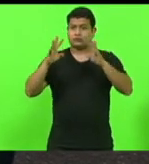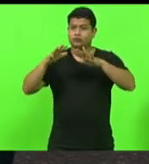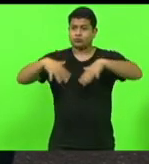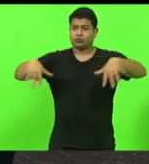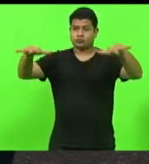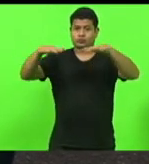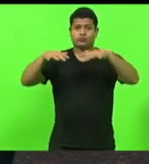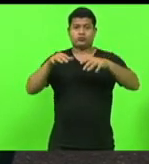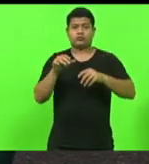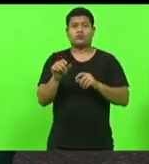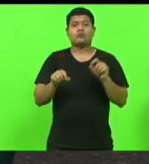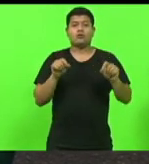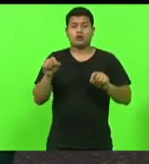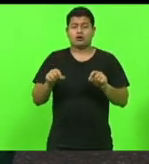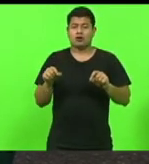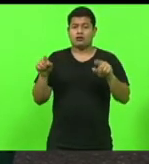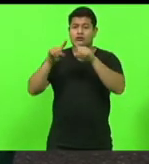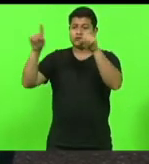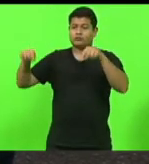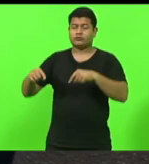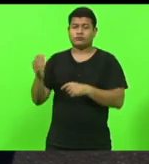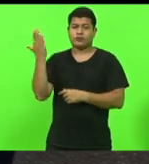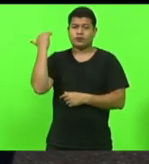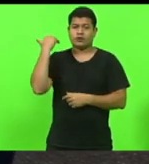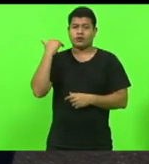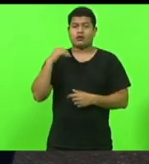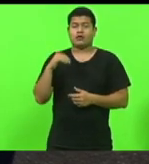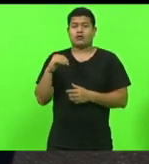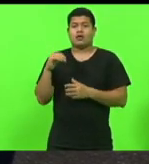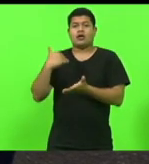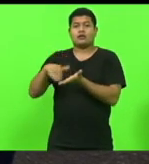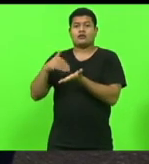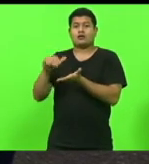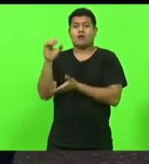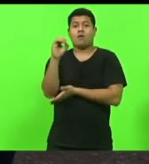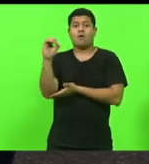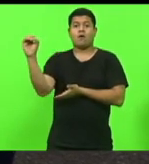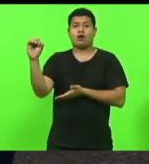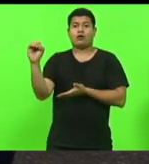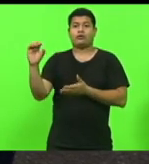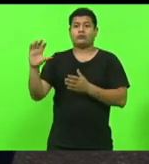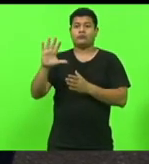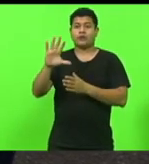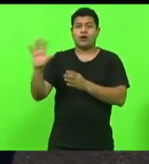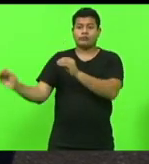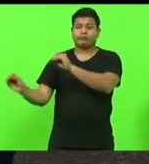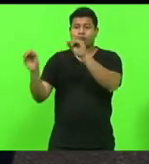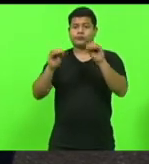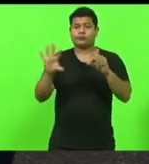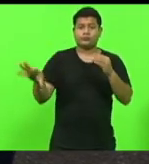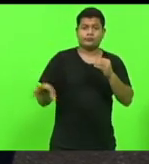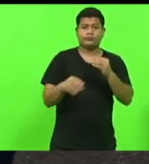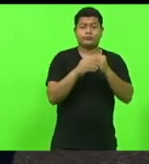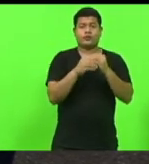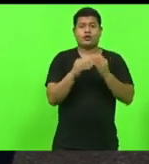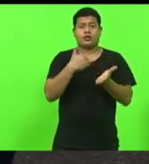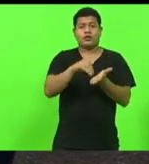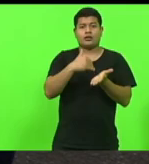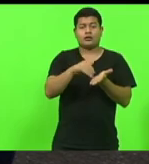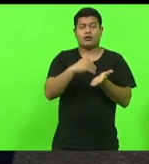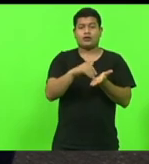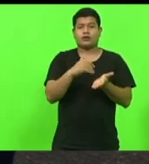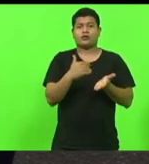que são os servidores da antiga Secretaria do Oeste, que foram incorporados pela Secretaria de Administração Prisional,